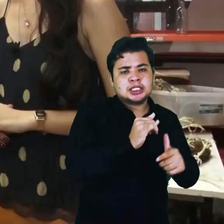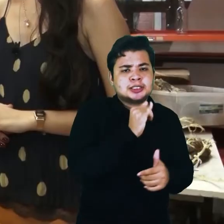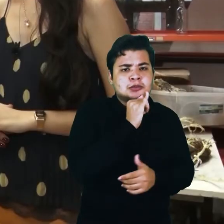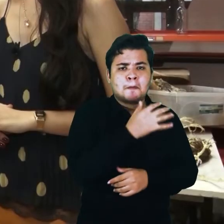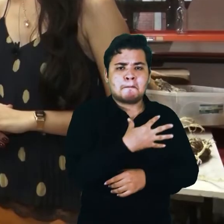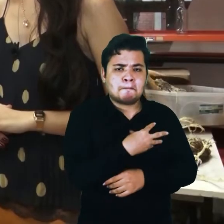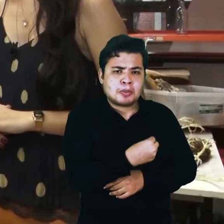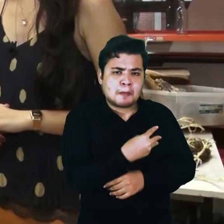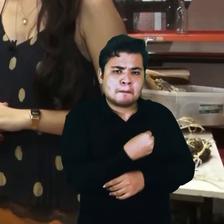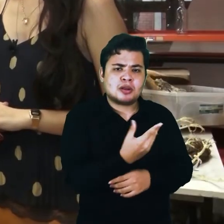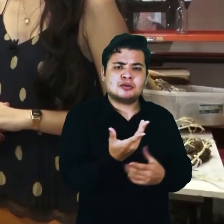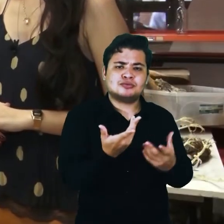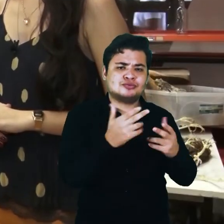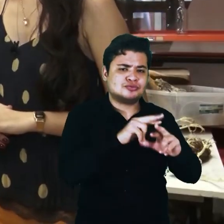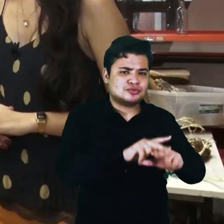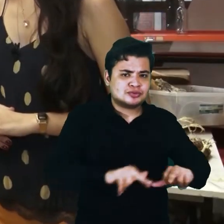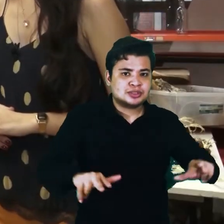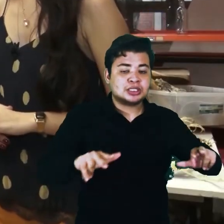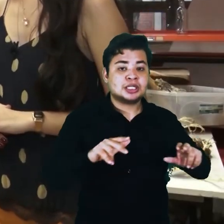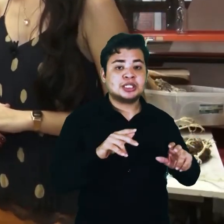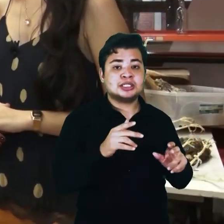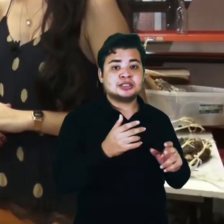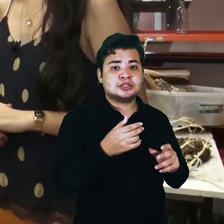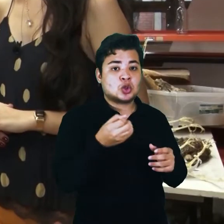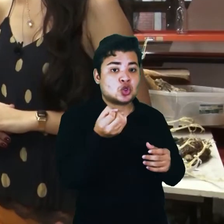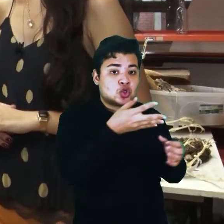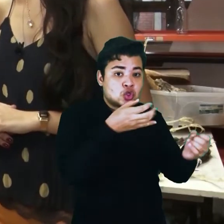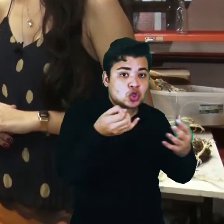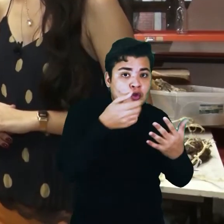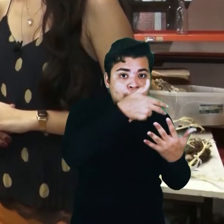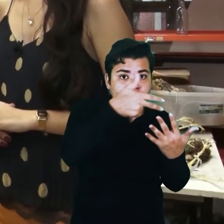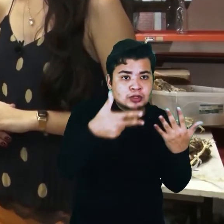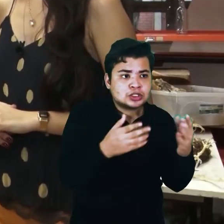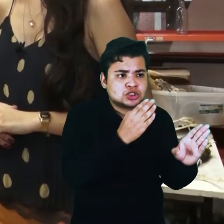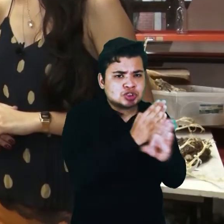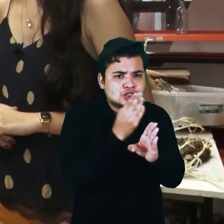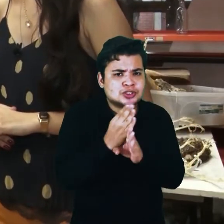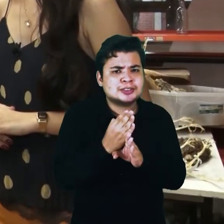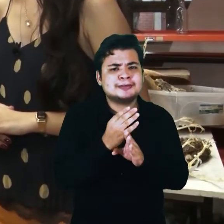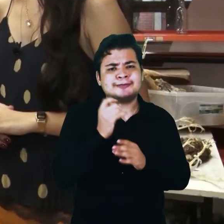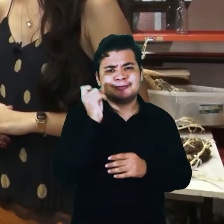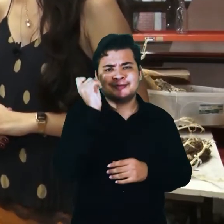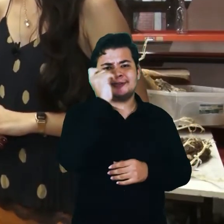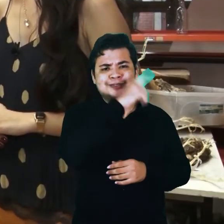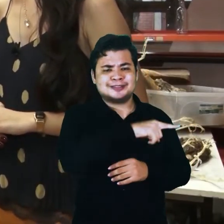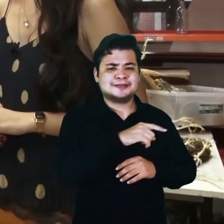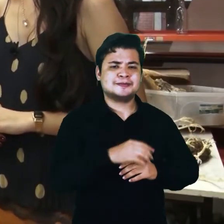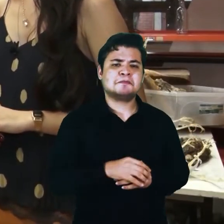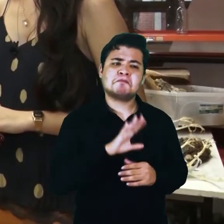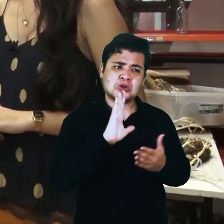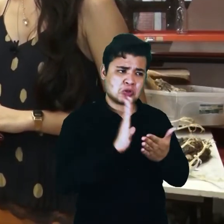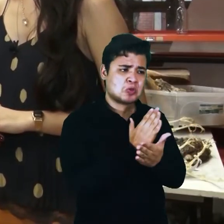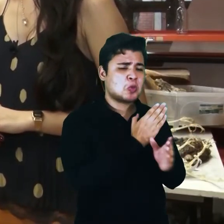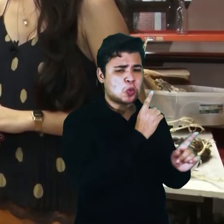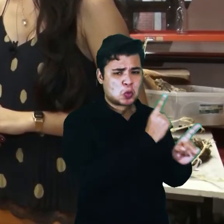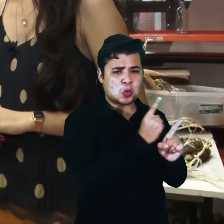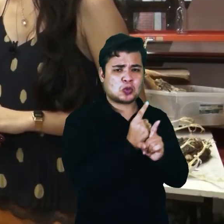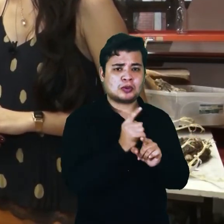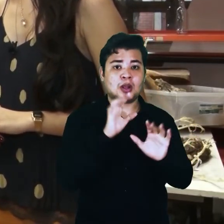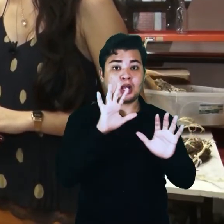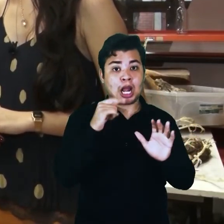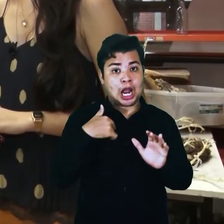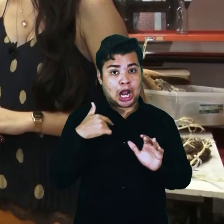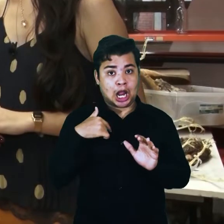de... Muito difícil a gente ver novas espécies sendo descritas, com exceção de morcegos e pequenos roedores, mas no meu universo, que eu